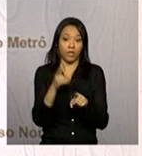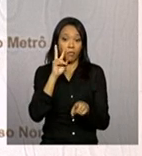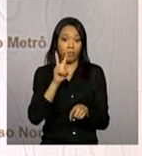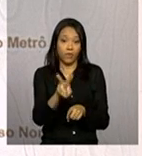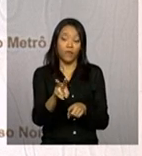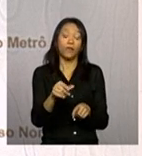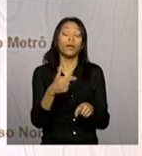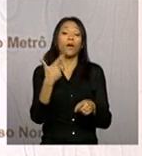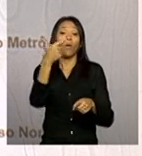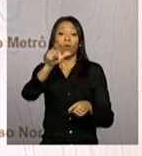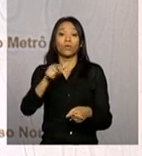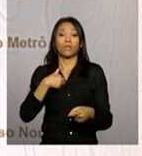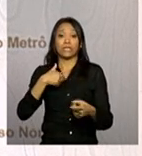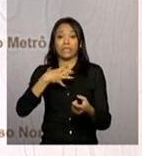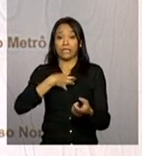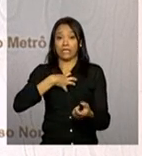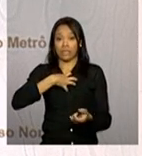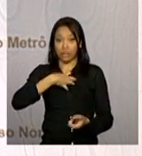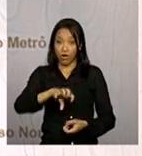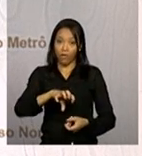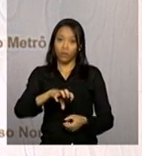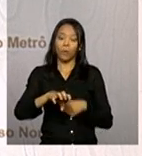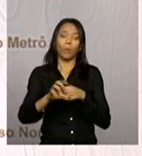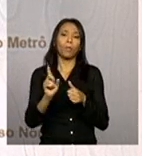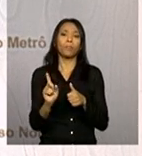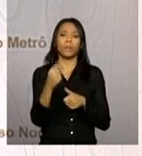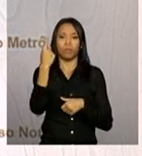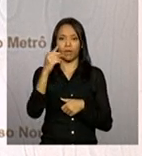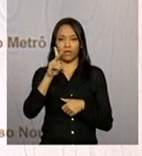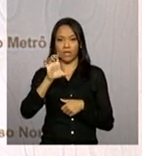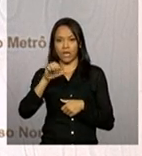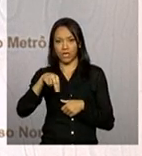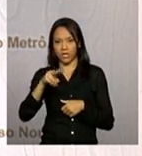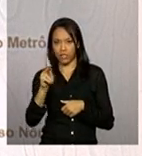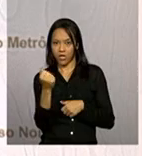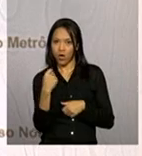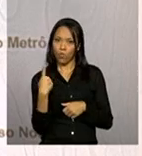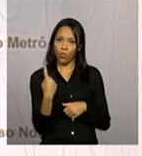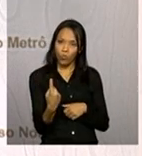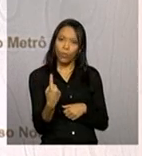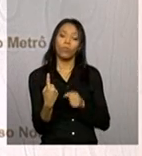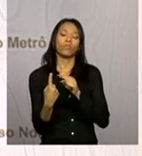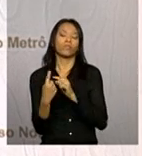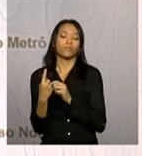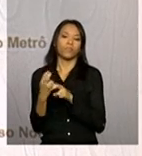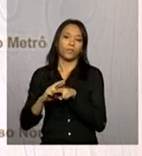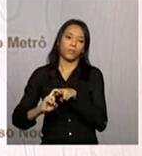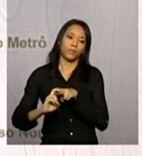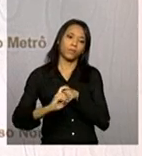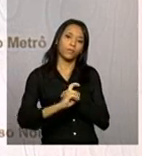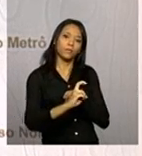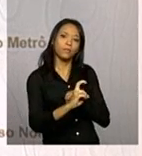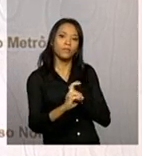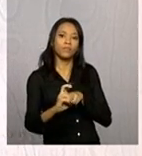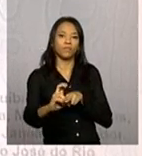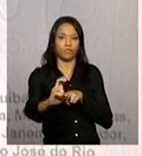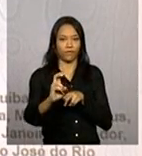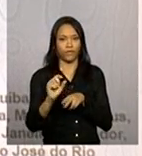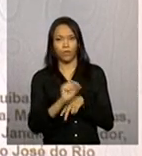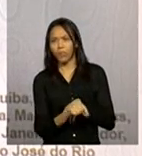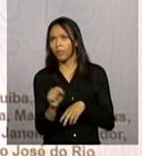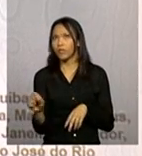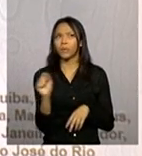em Salvador, o primeiro trecho da linha 1 do metrô e o trem urbano Calçada